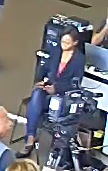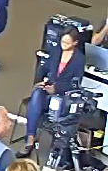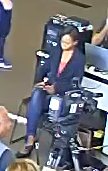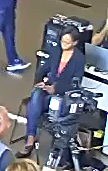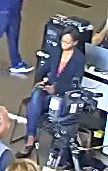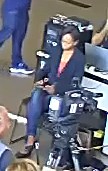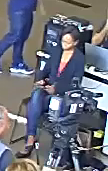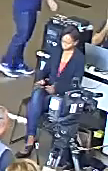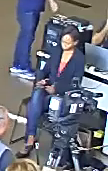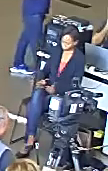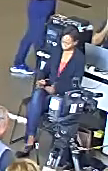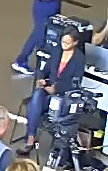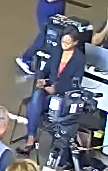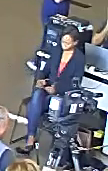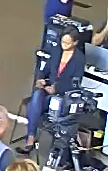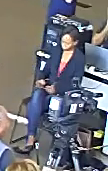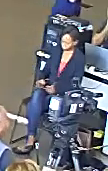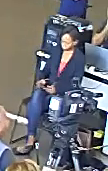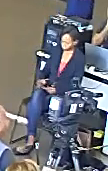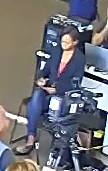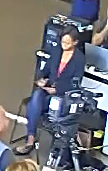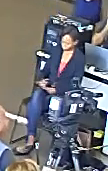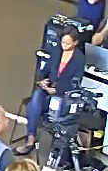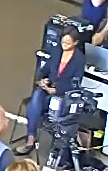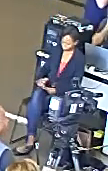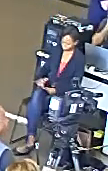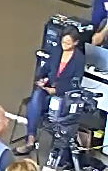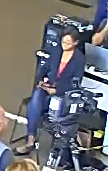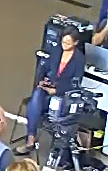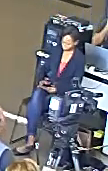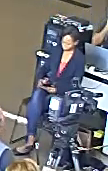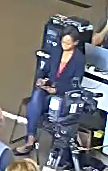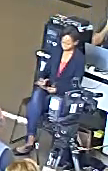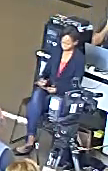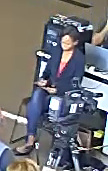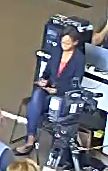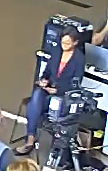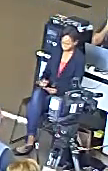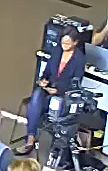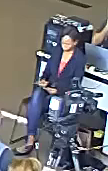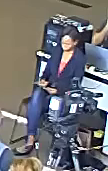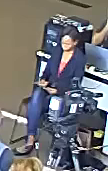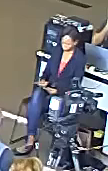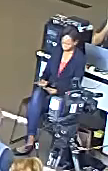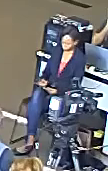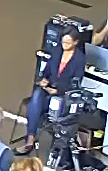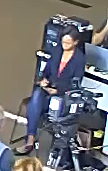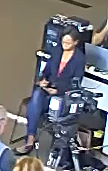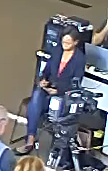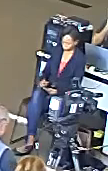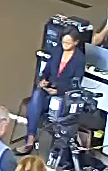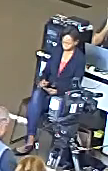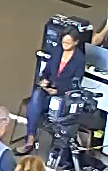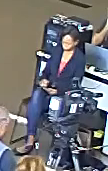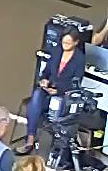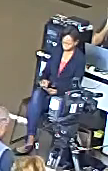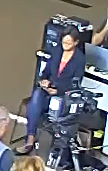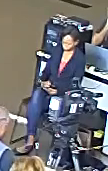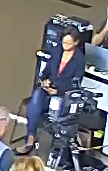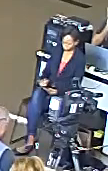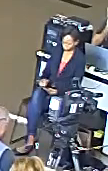pessoas na sua plenitude não só na falácia a gente só ouve falar mas na hora de realizar e